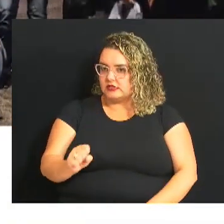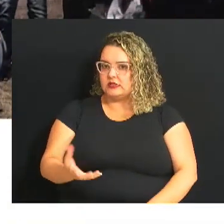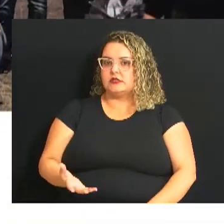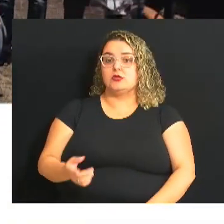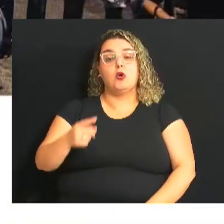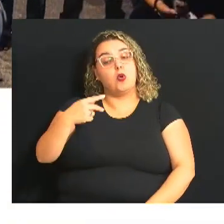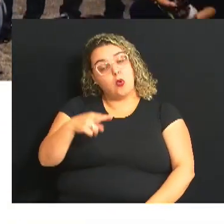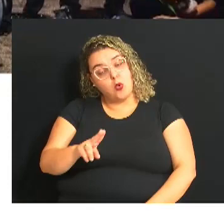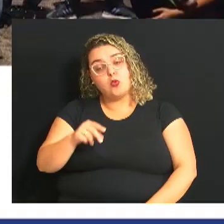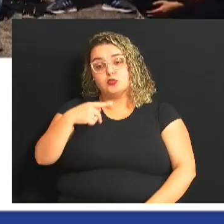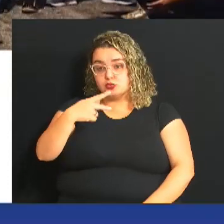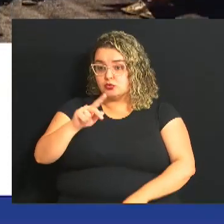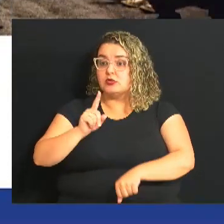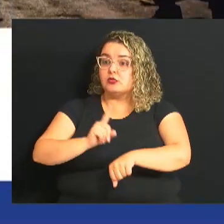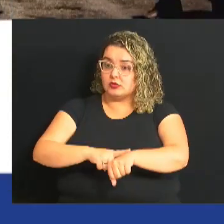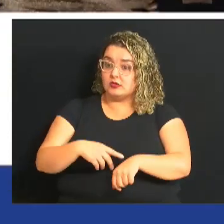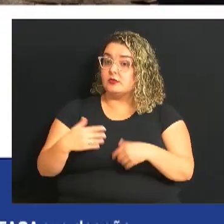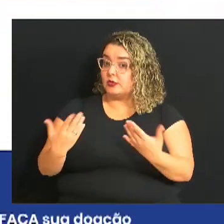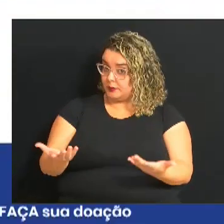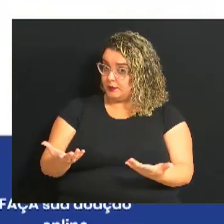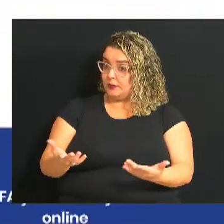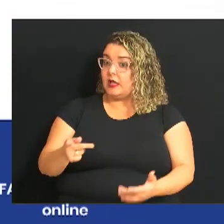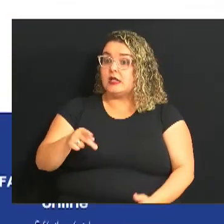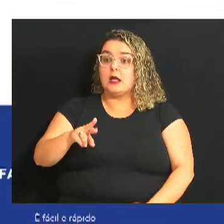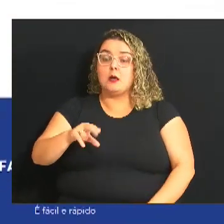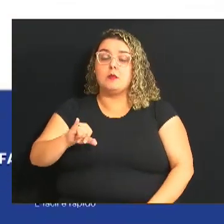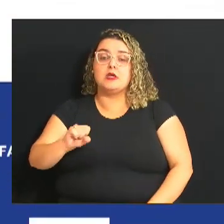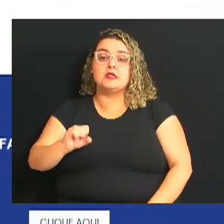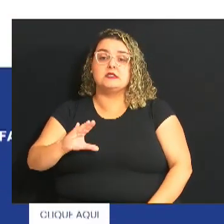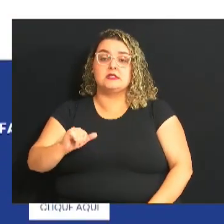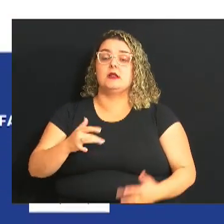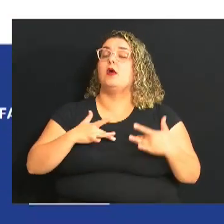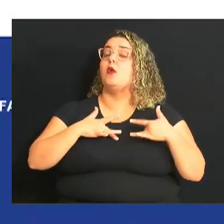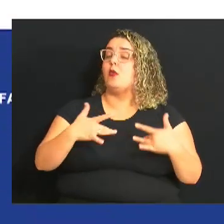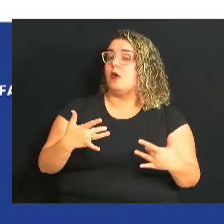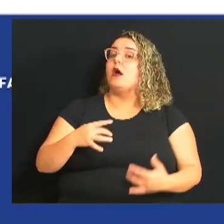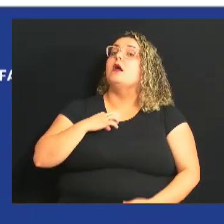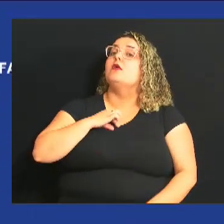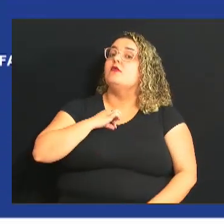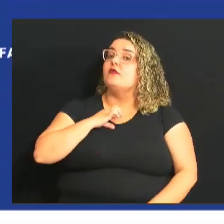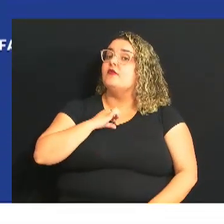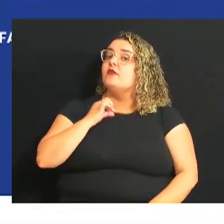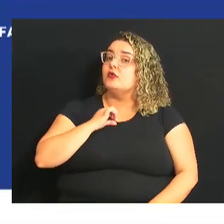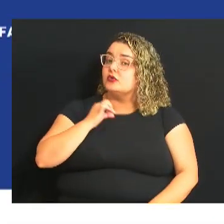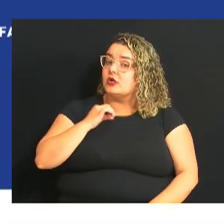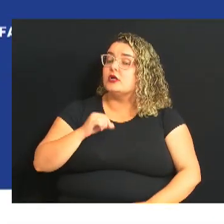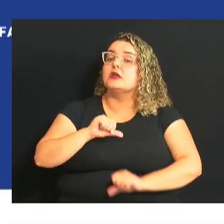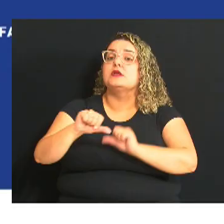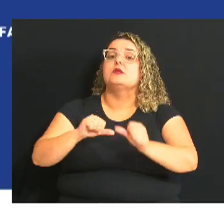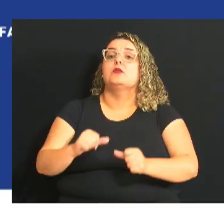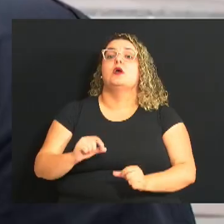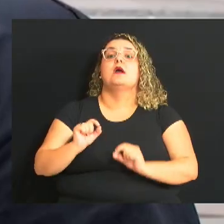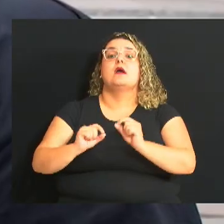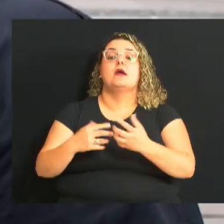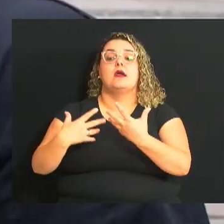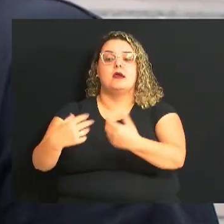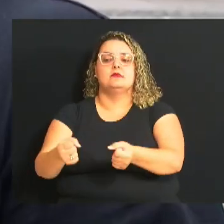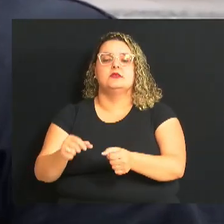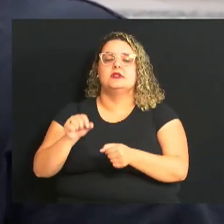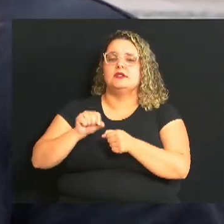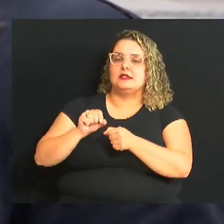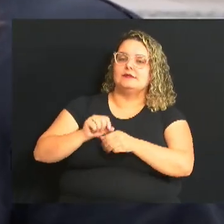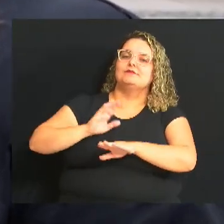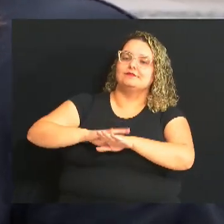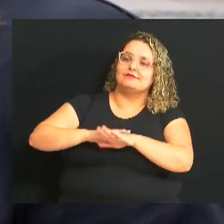tempo. Afinal, para Priscila, o voluntariado é um ato que transforma quem recebe e quem faz. Assim,